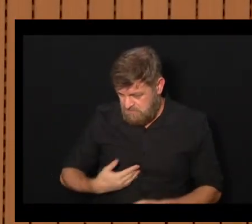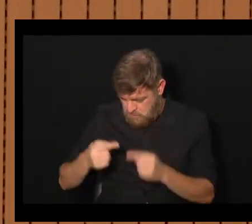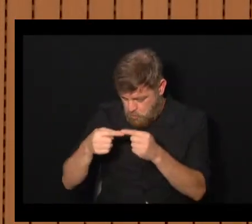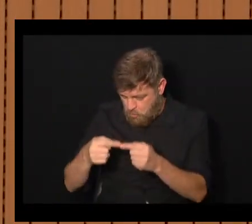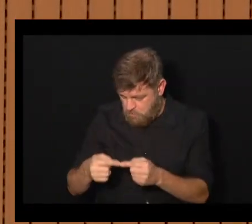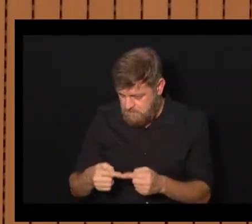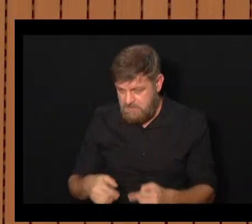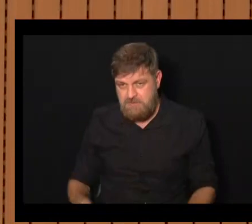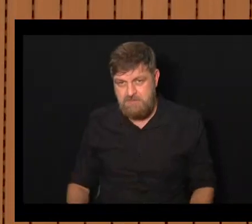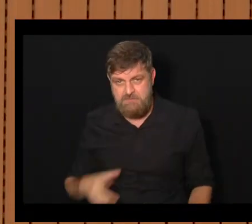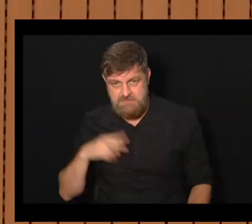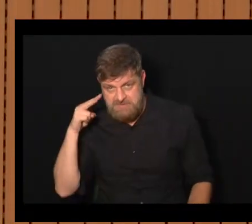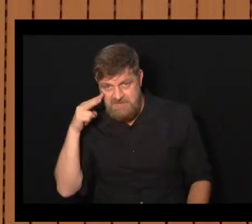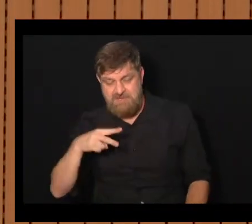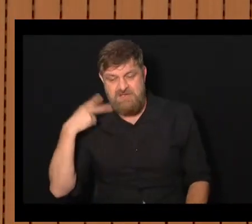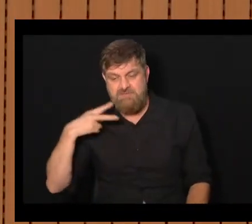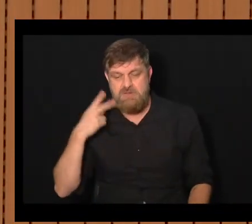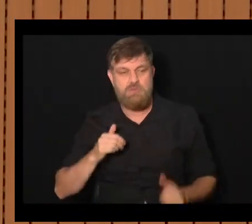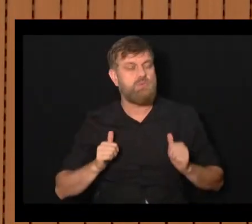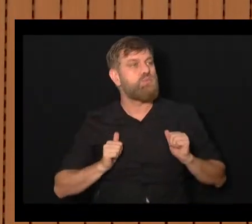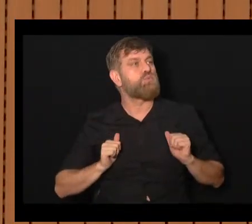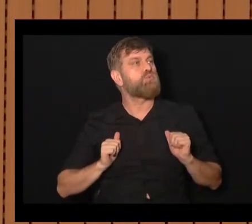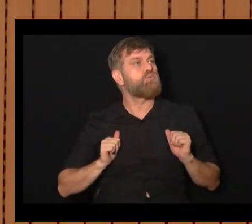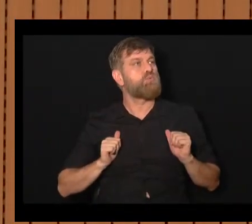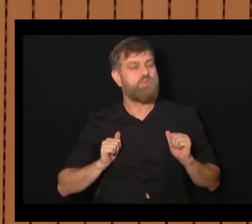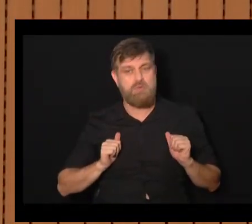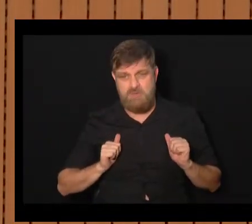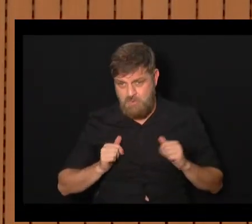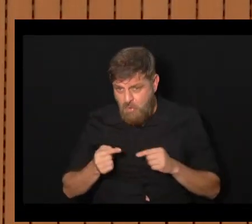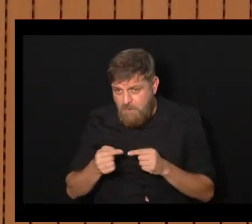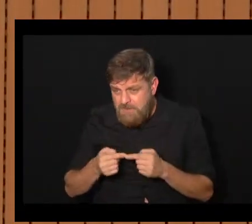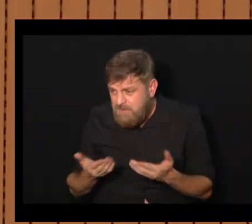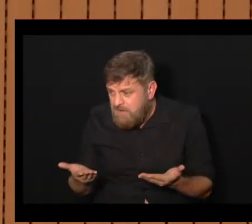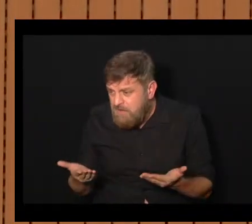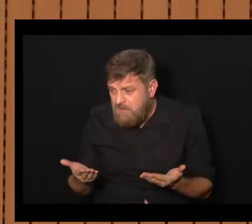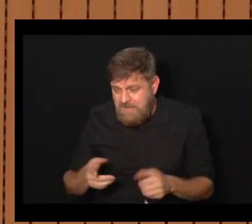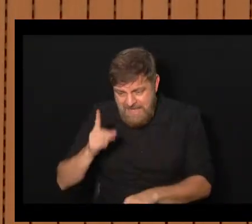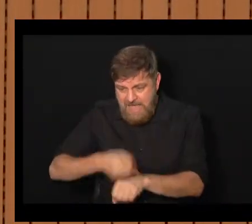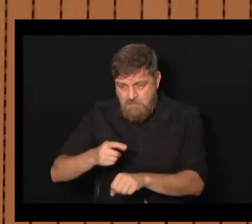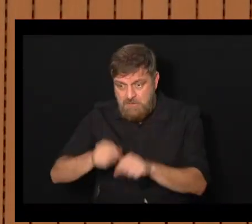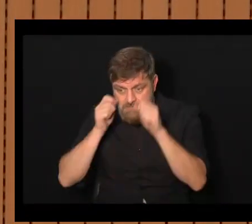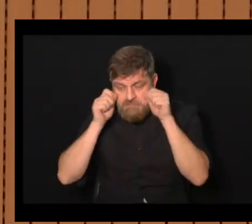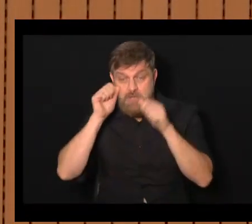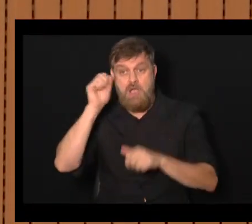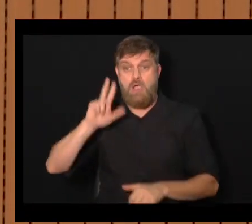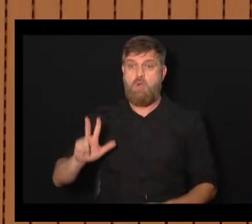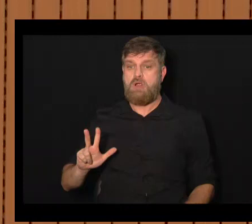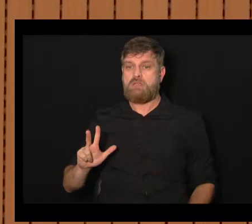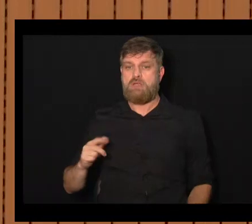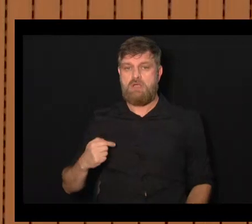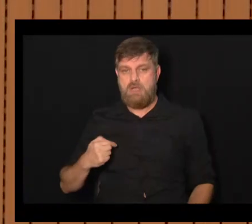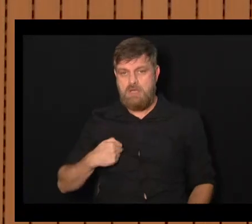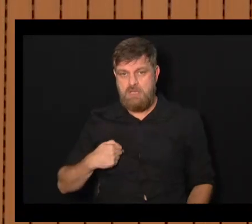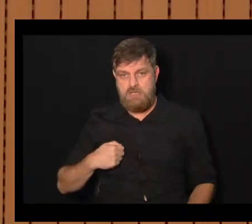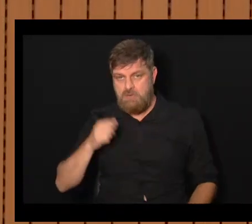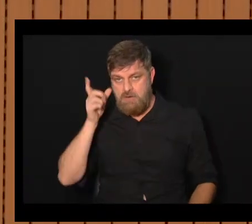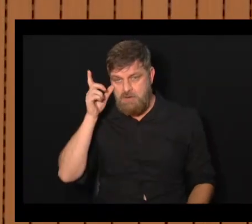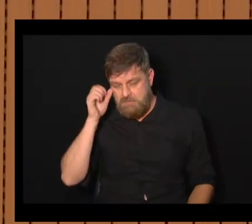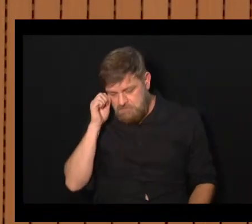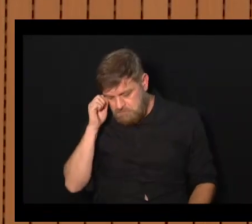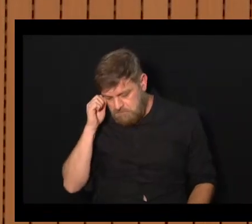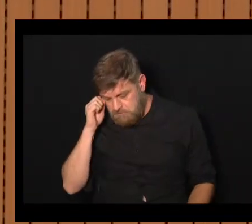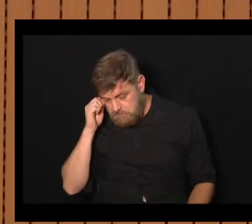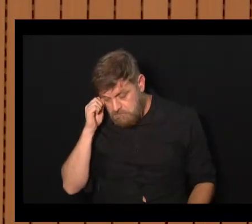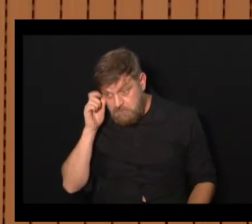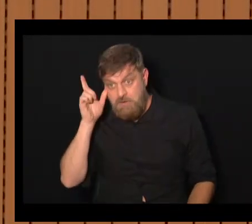feliz com os vereadores que não assinam a CPI? Então, acho que chegou a hora de acordar, e é por isso que eu falo que eu não durmo, né? Não durmo no